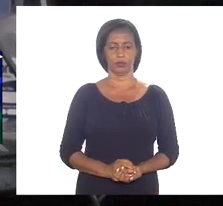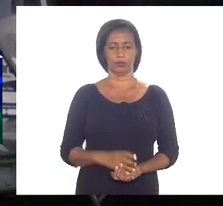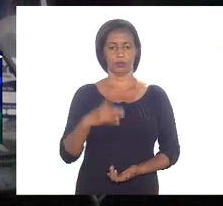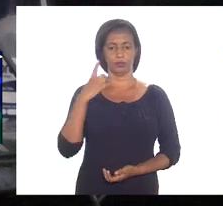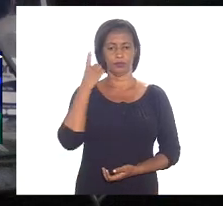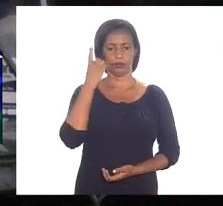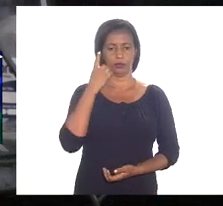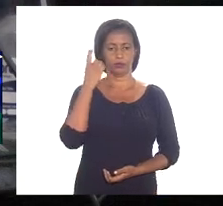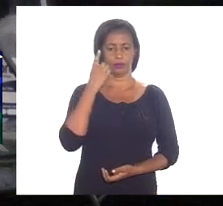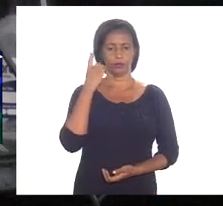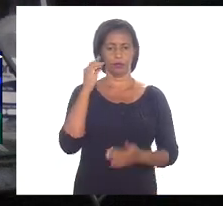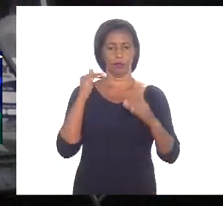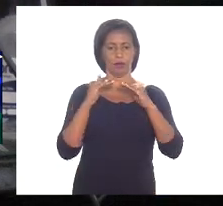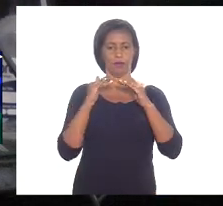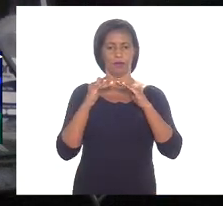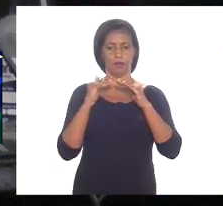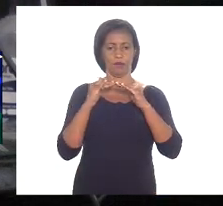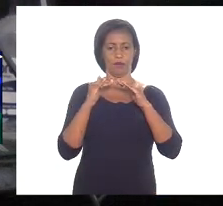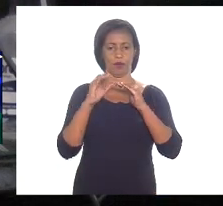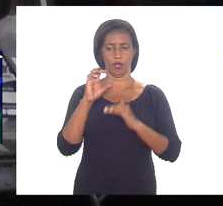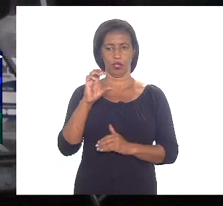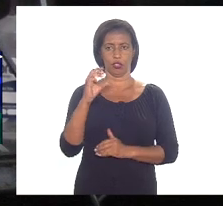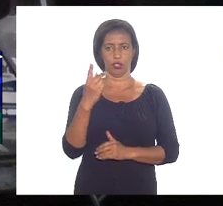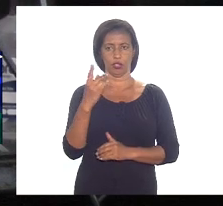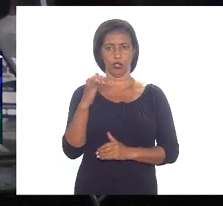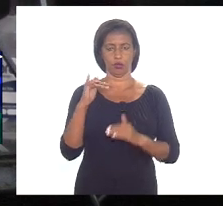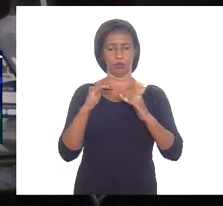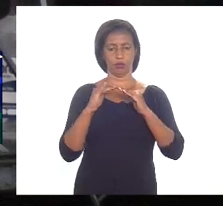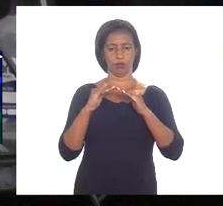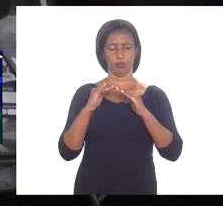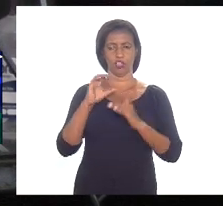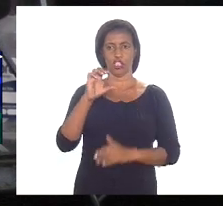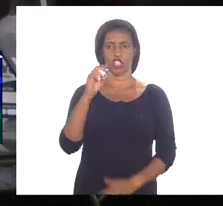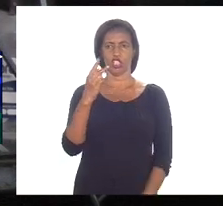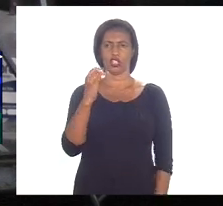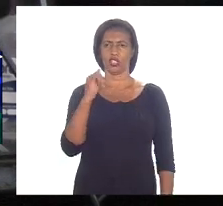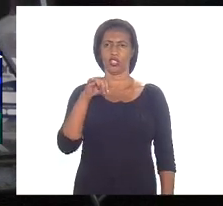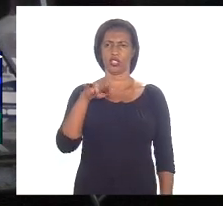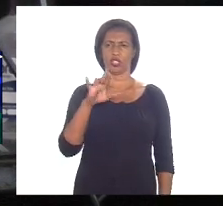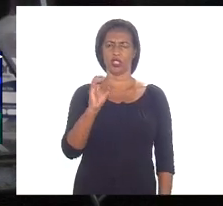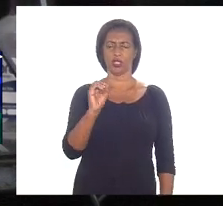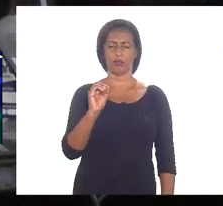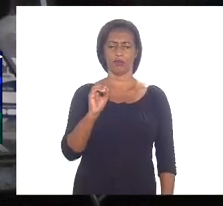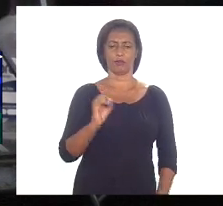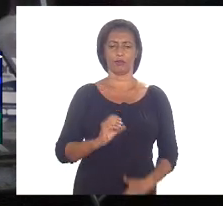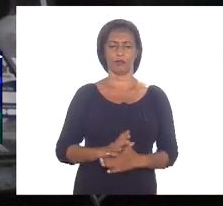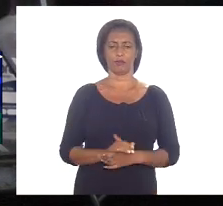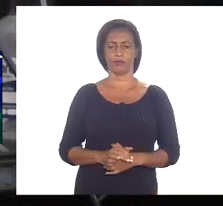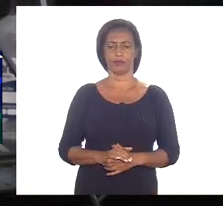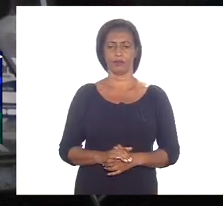o deputado favorável do deputado Chico Machado Deputado Chiquinho da Mangueira